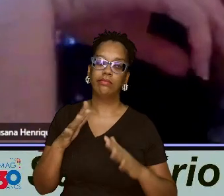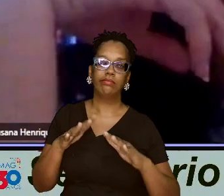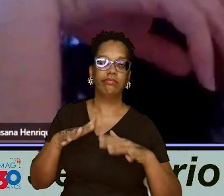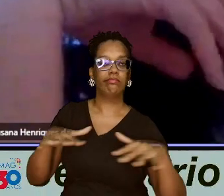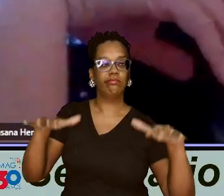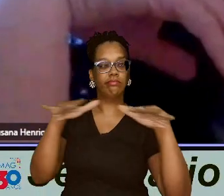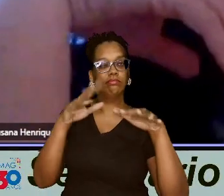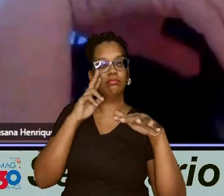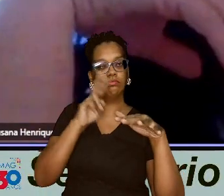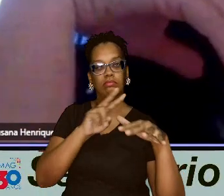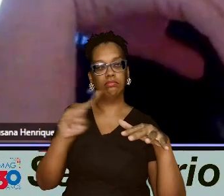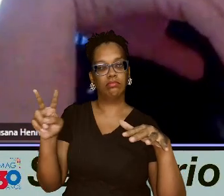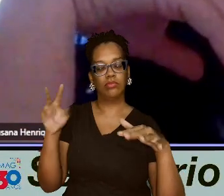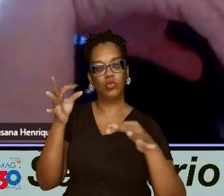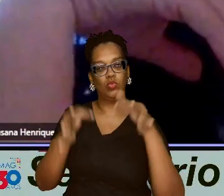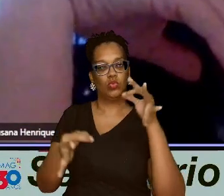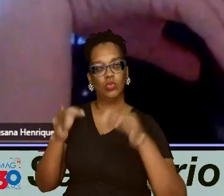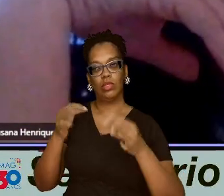por amostragem,